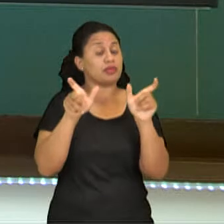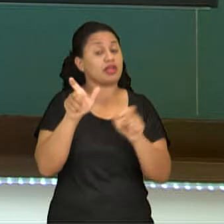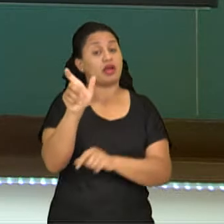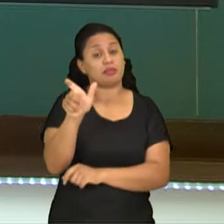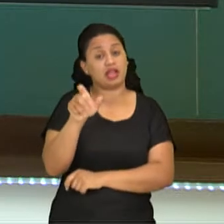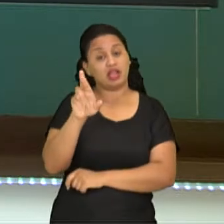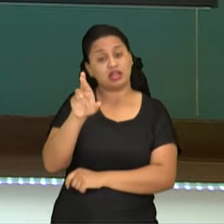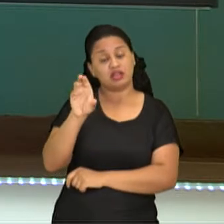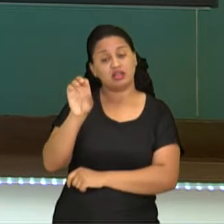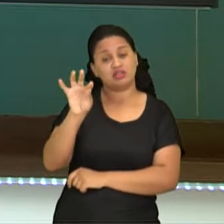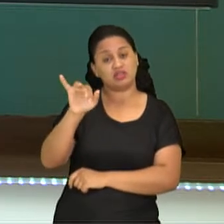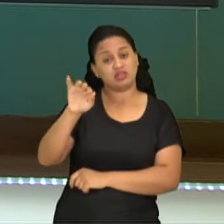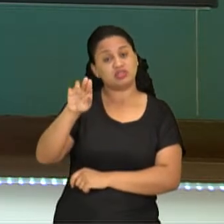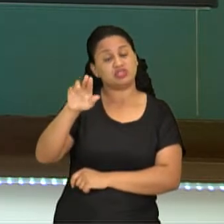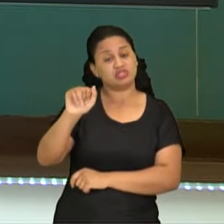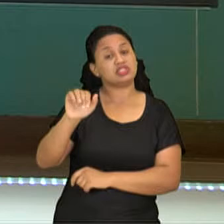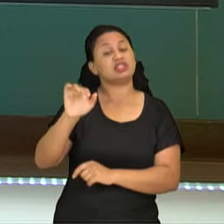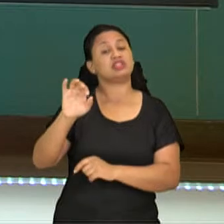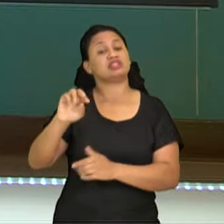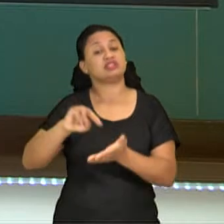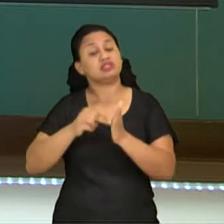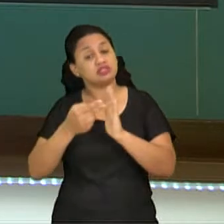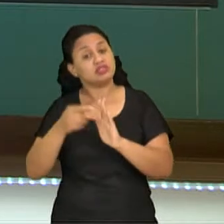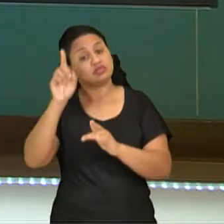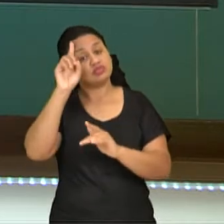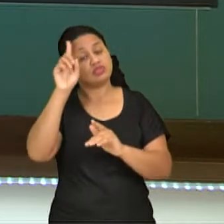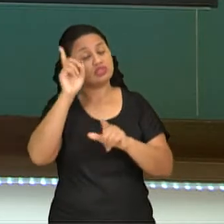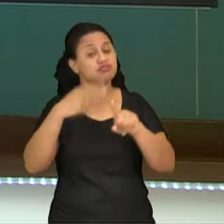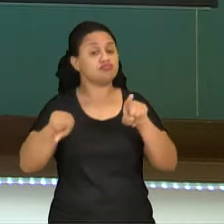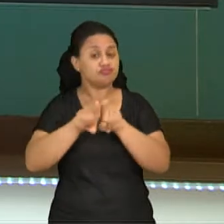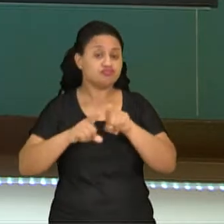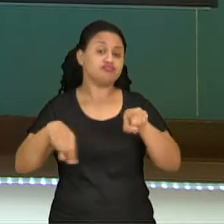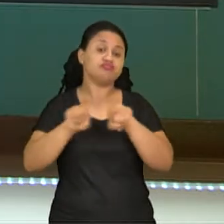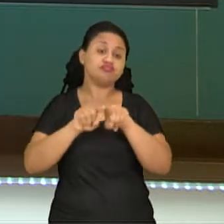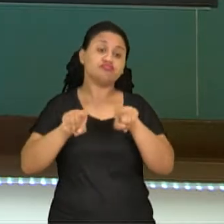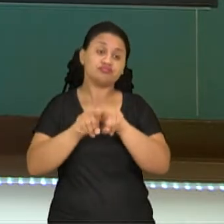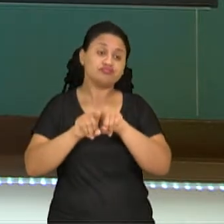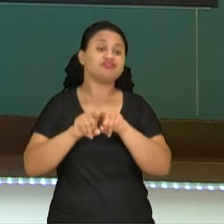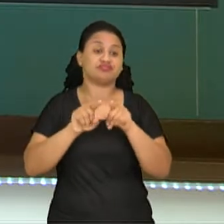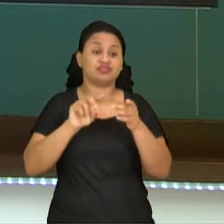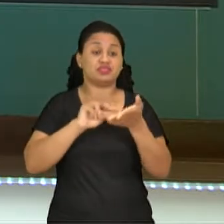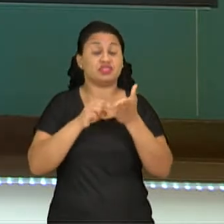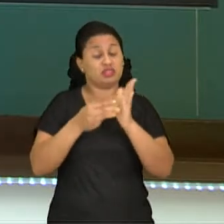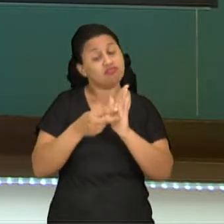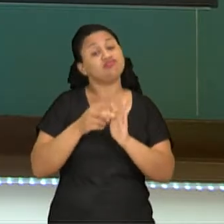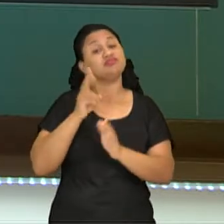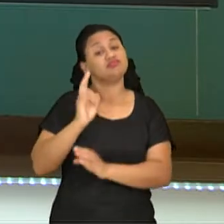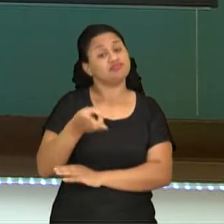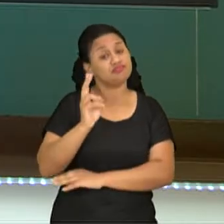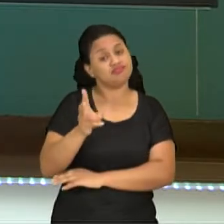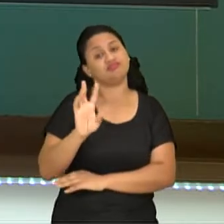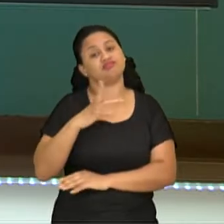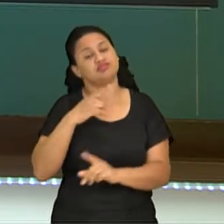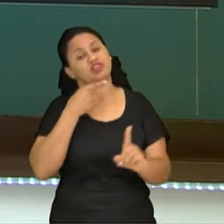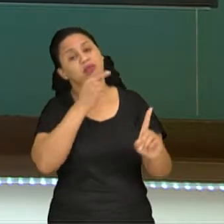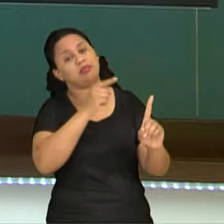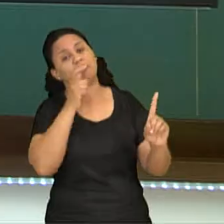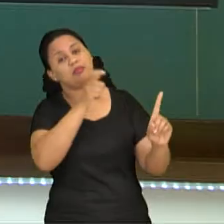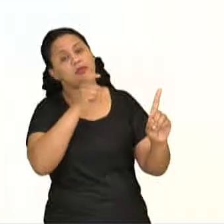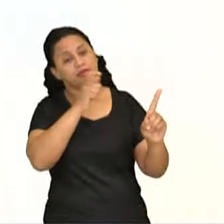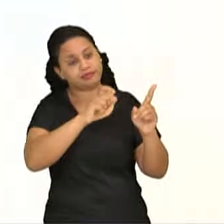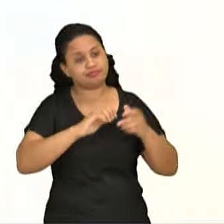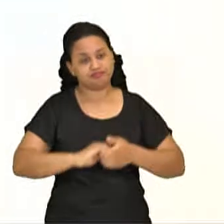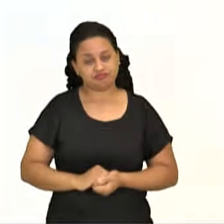quer dizer algo que se repete do dia a dia e que significa que sempre aconteciam.